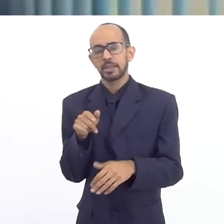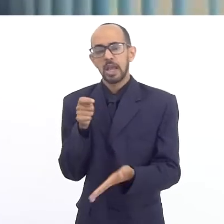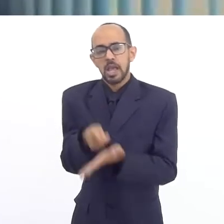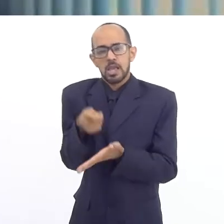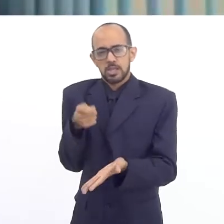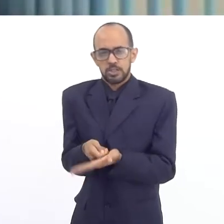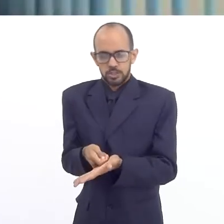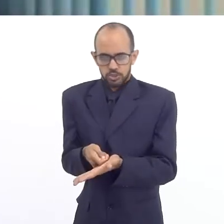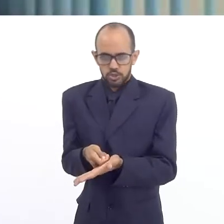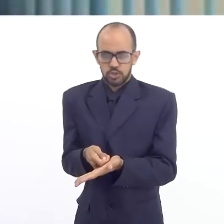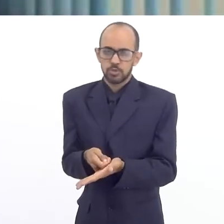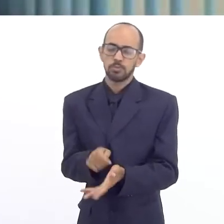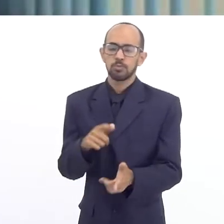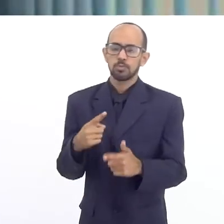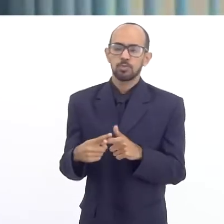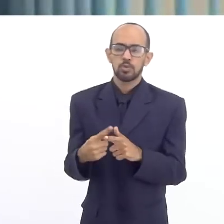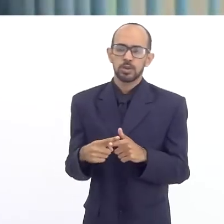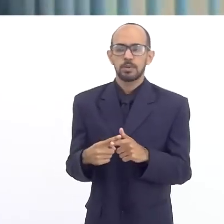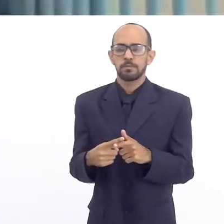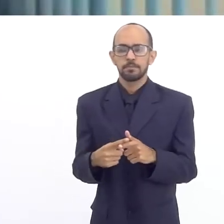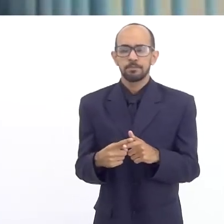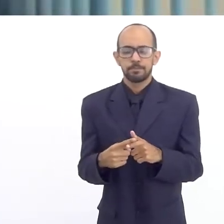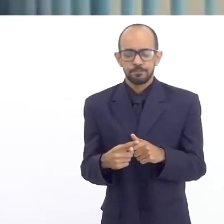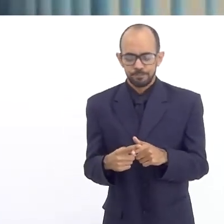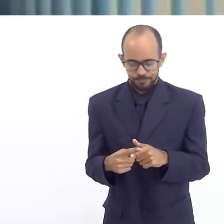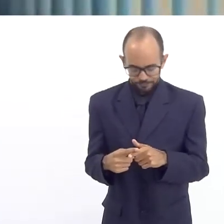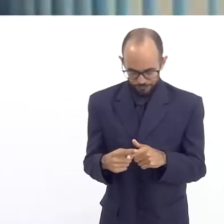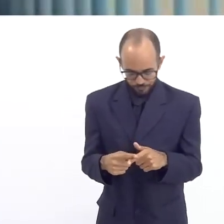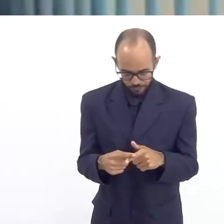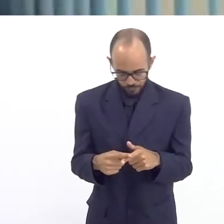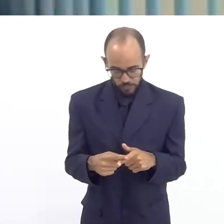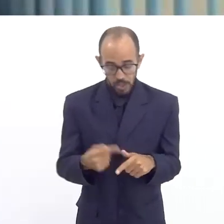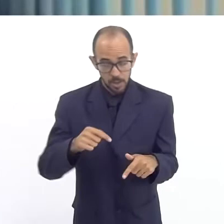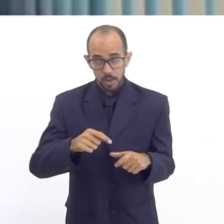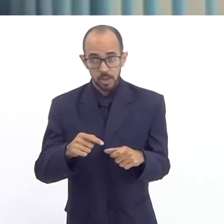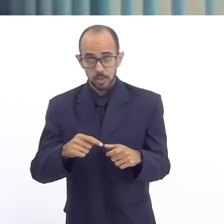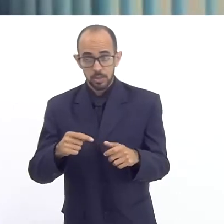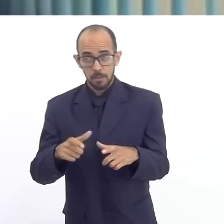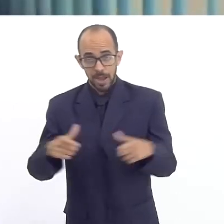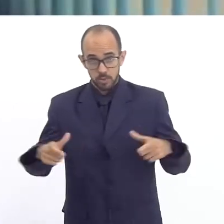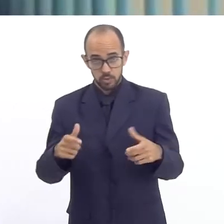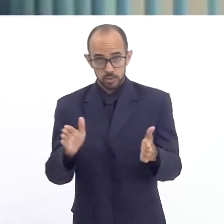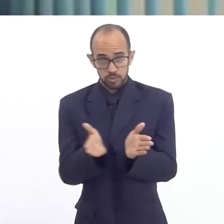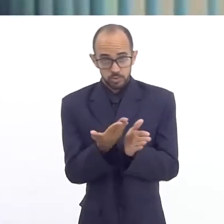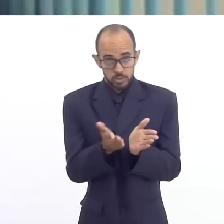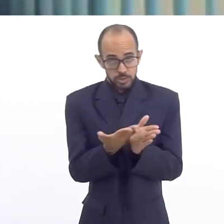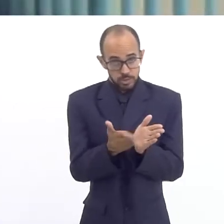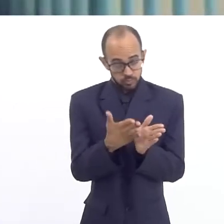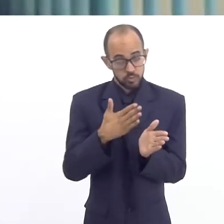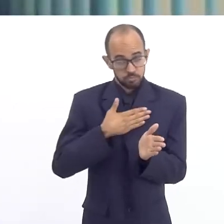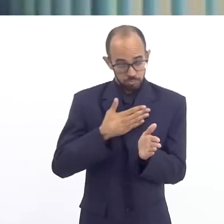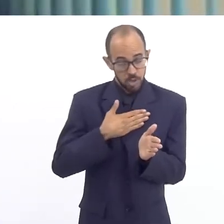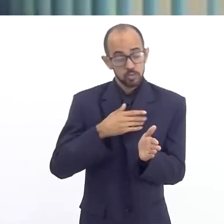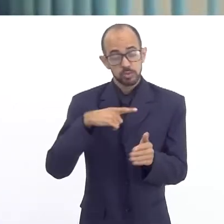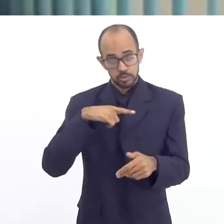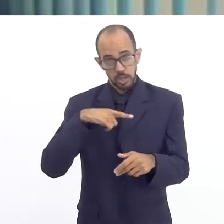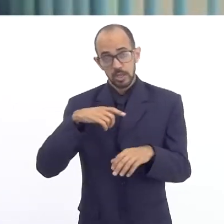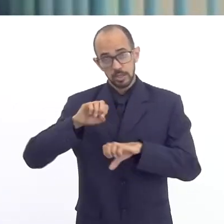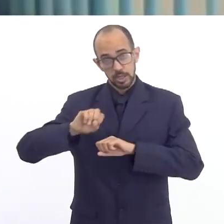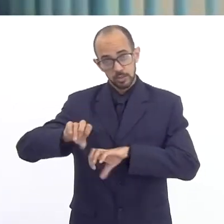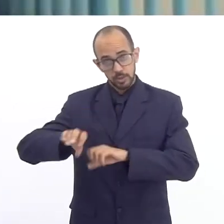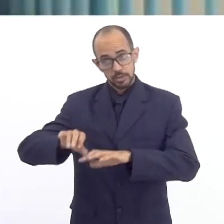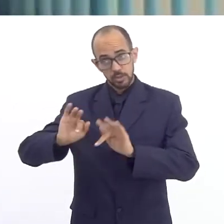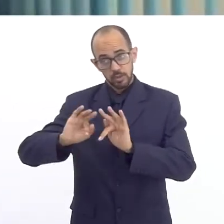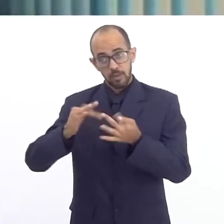que impõem. Até porque, eu não sei se você sabe que a maior parte dos meus livros eu trato de